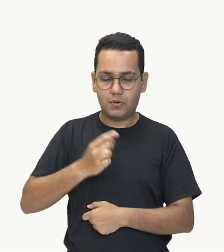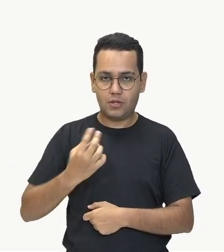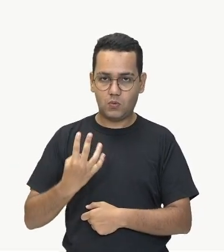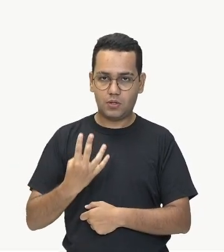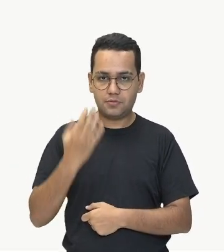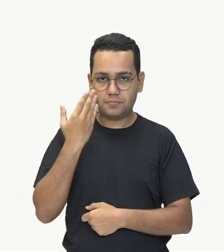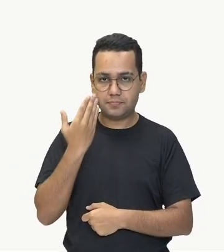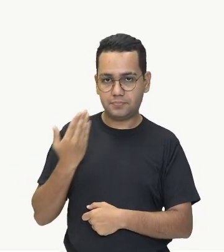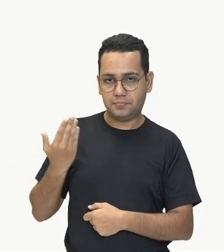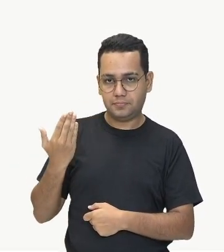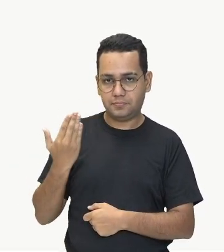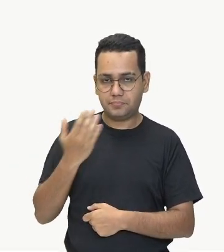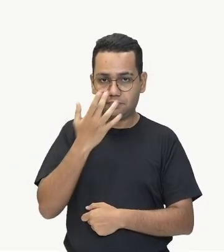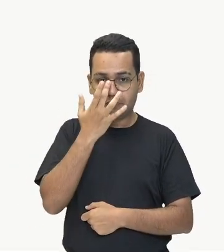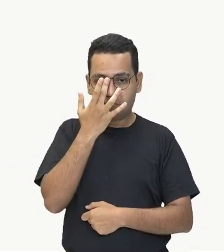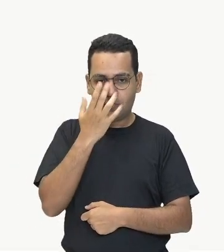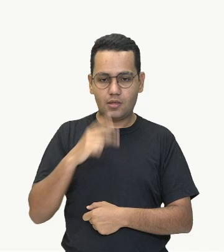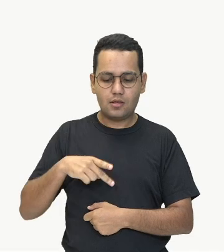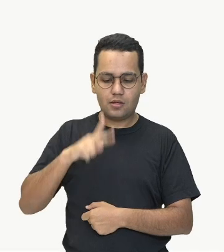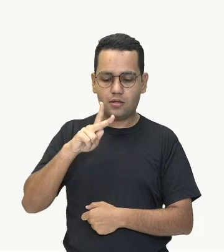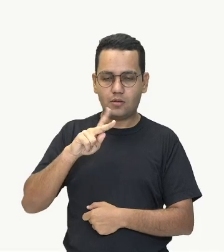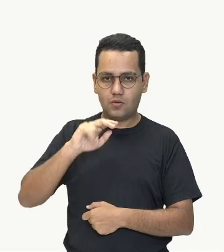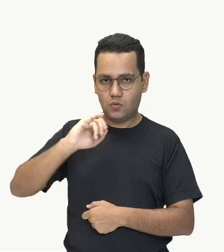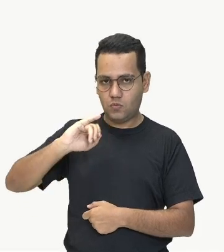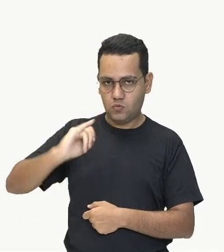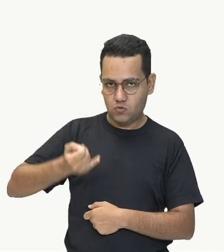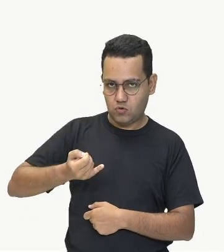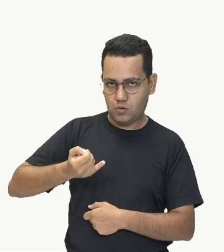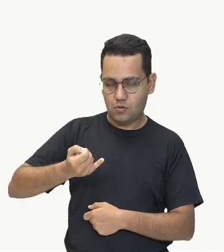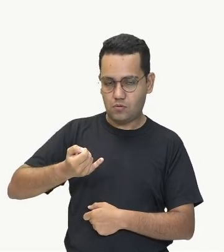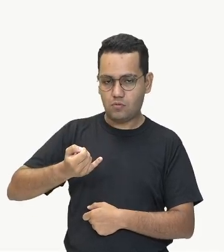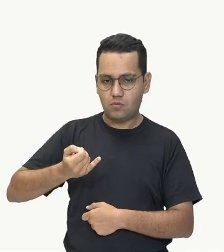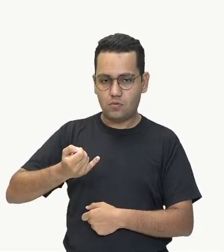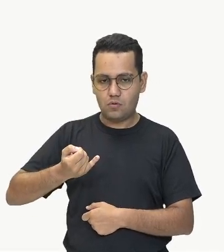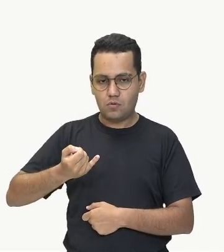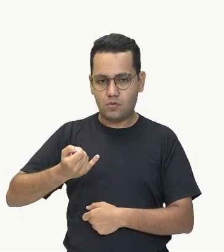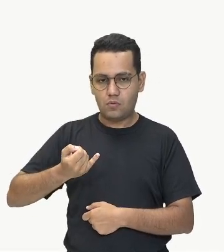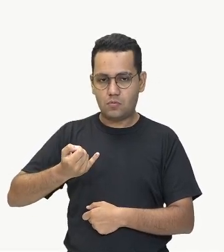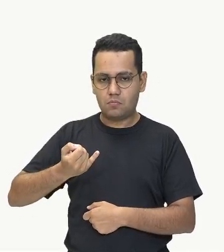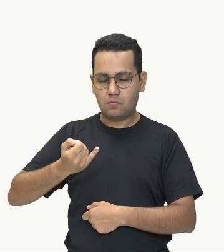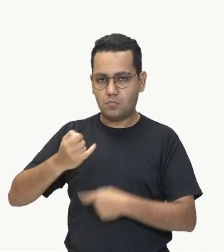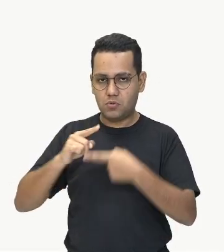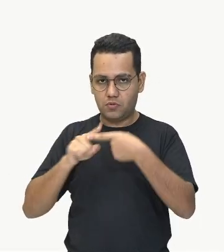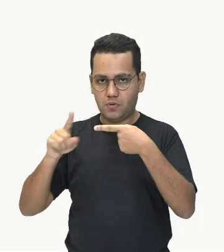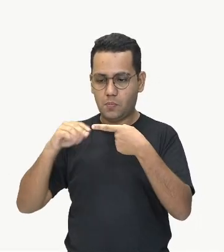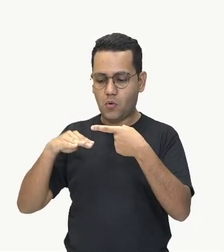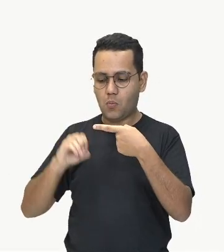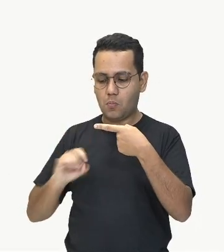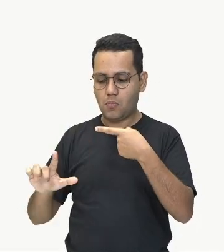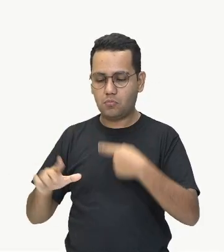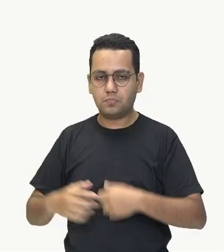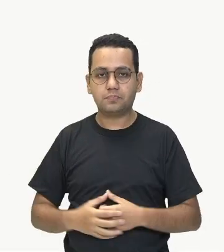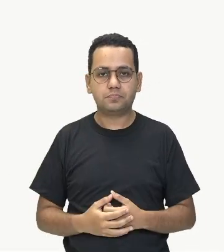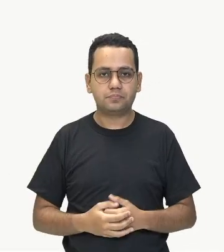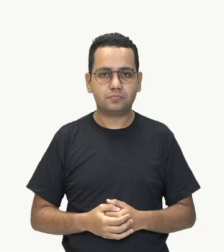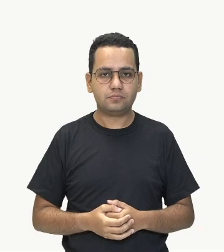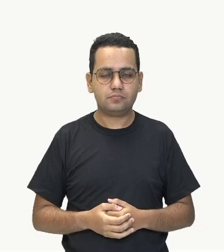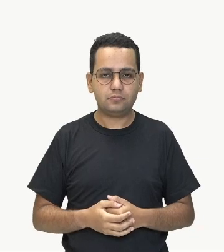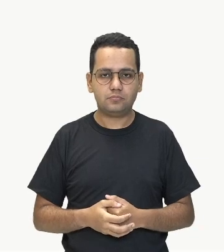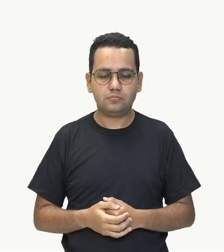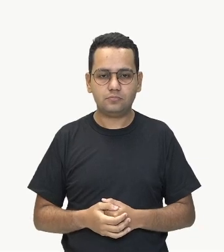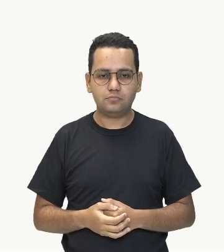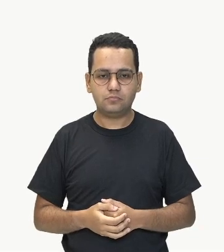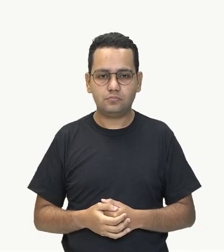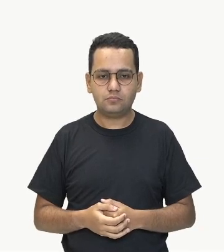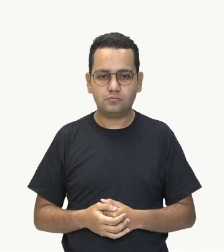4114 que LJ por mol Então o que eu fiz aqui nós temos